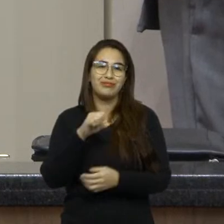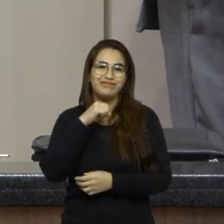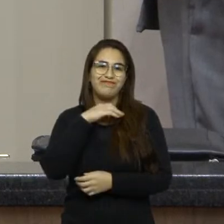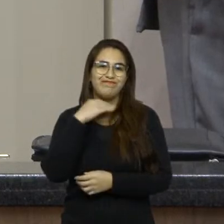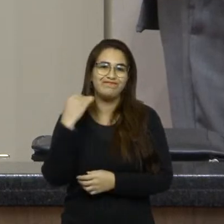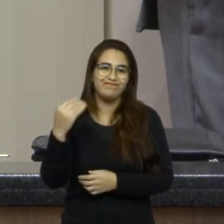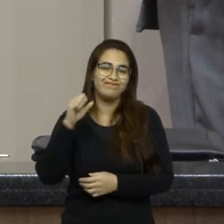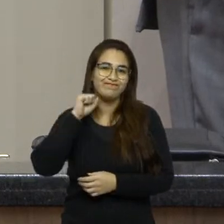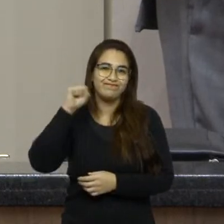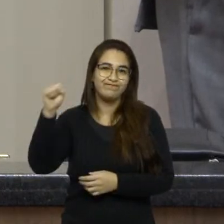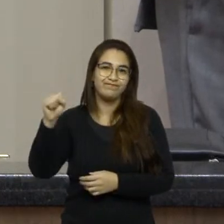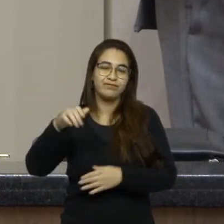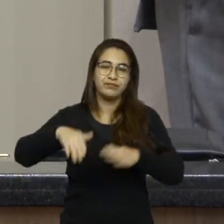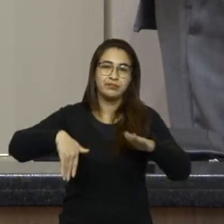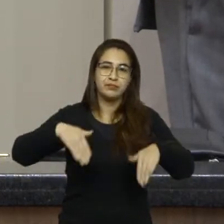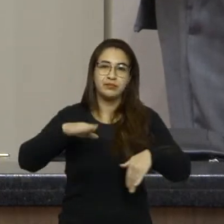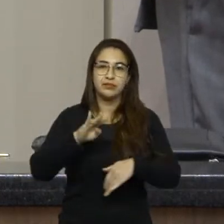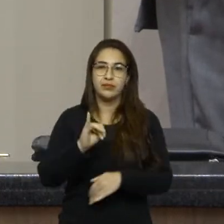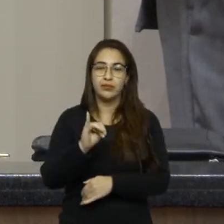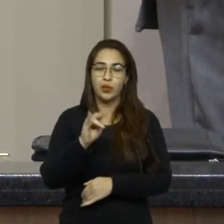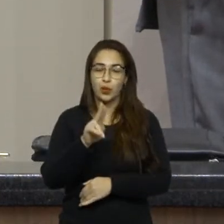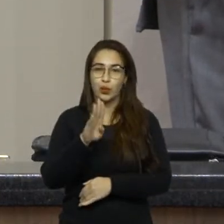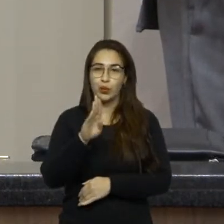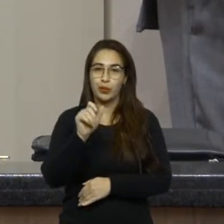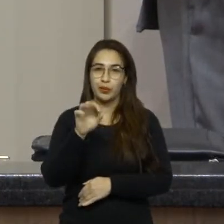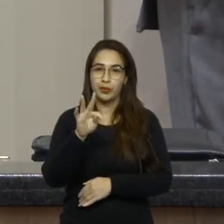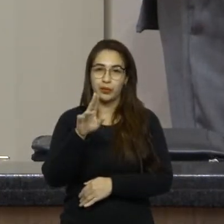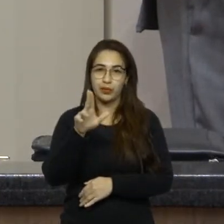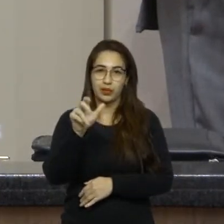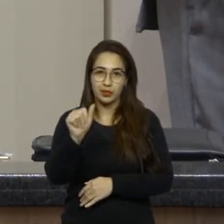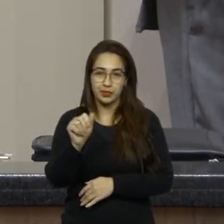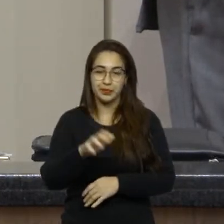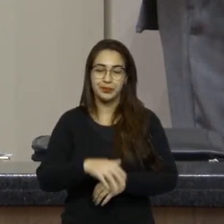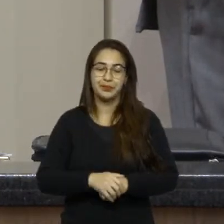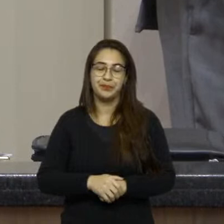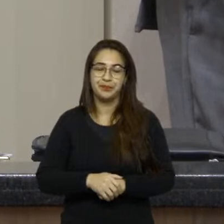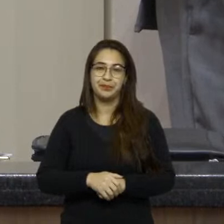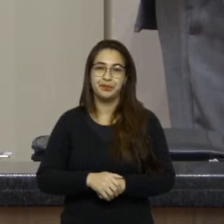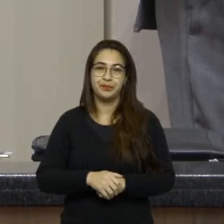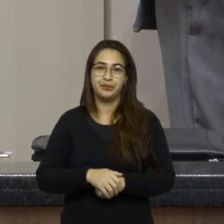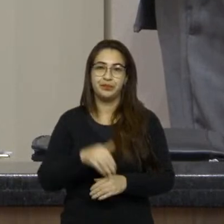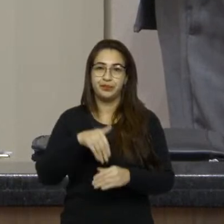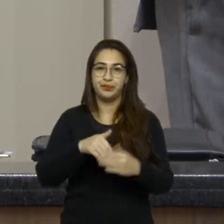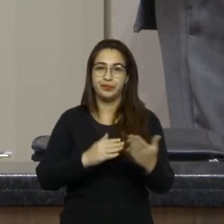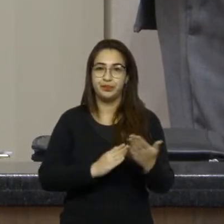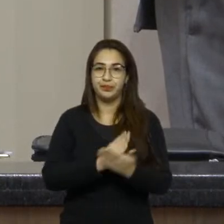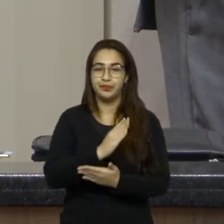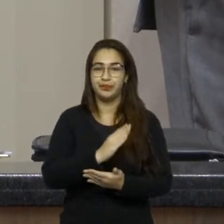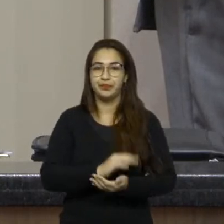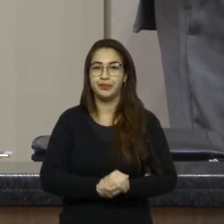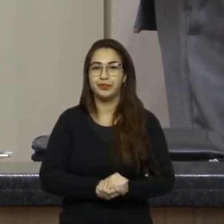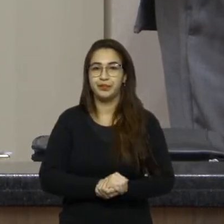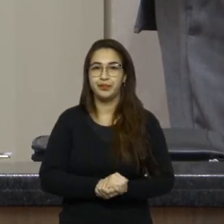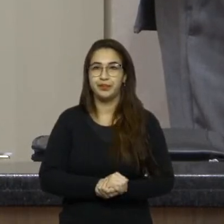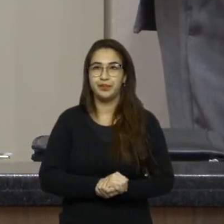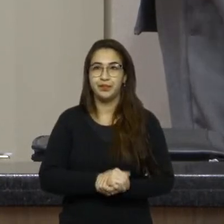na praia de Ubatuba, em São Francisco do Sul. Em discussão, não havendo, em votação, está aprovado. Moção do deputado Sargento